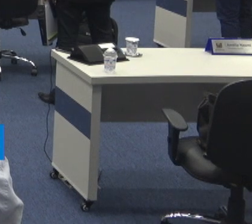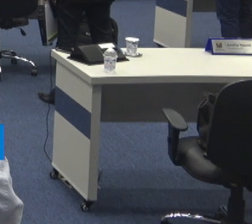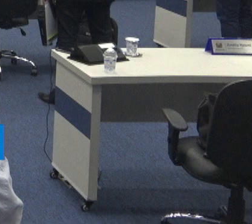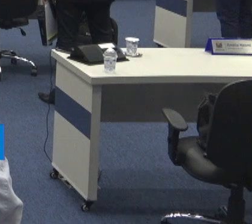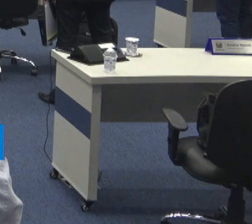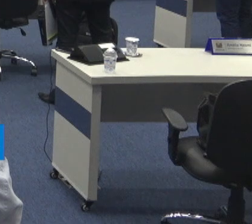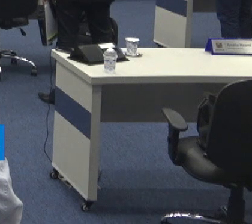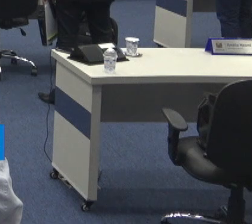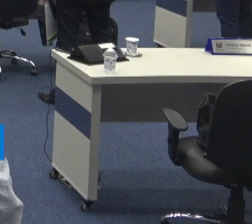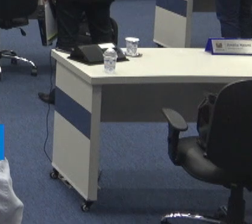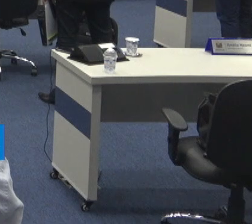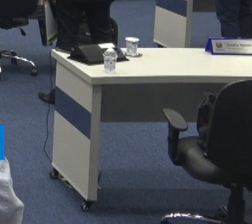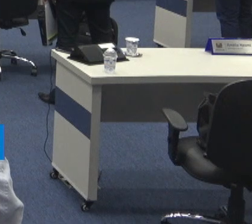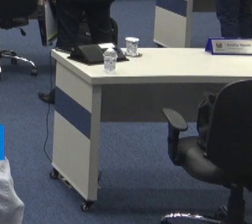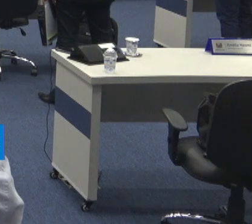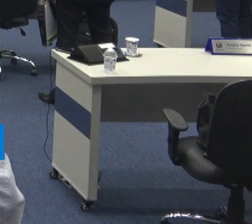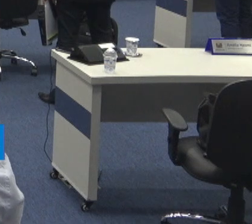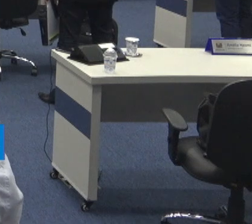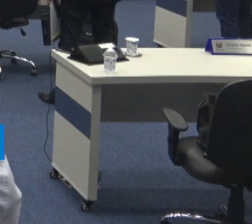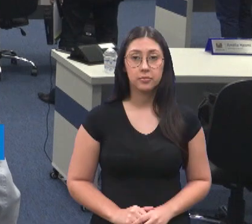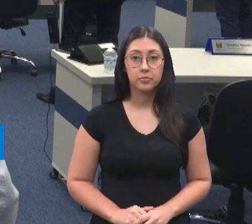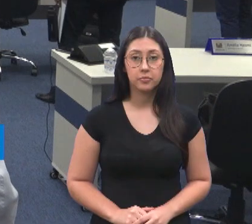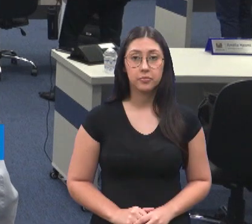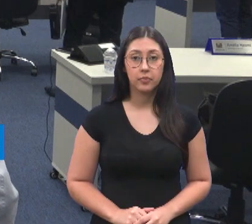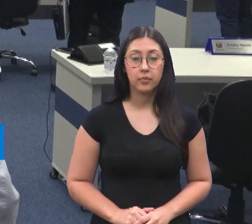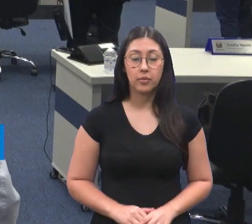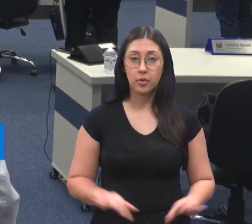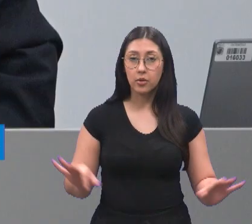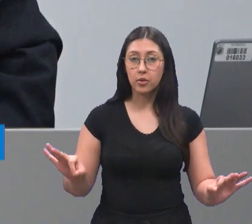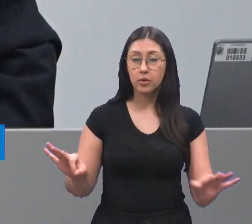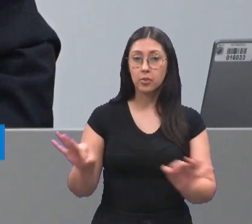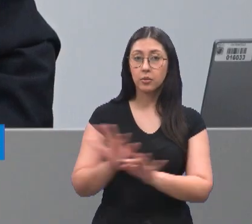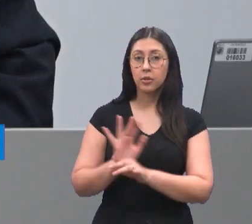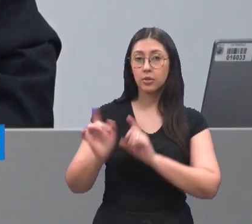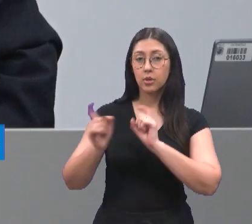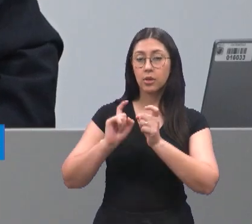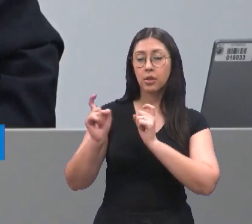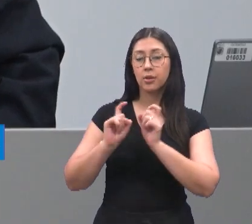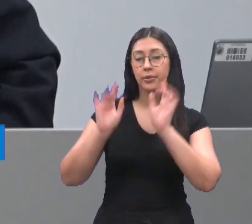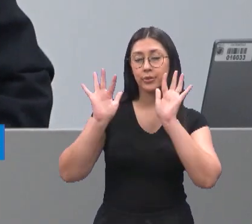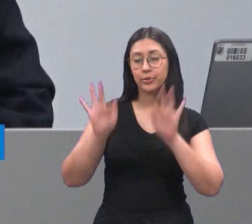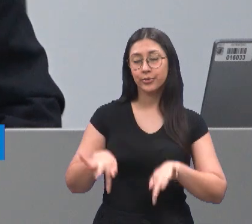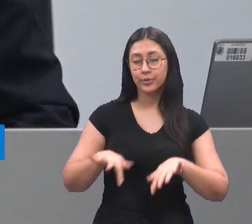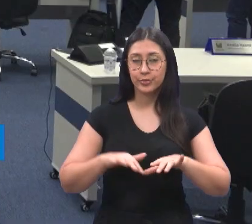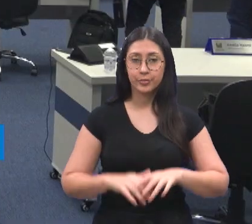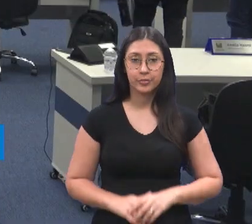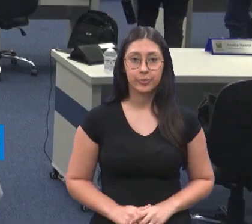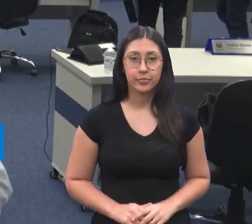Nada mais havendo a tratar, está encerrada a presente sessão.